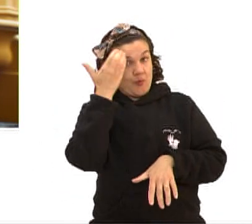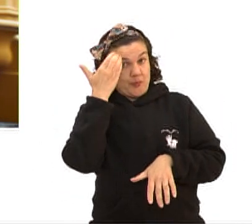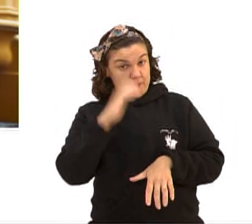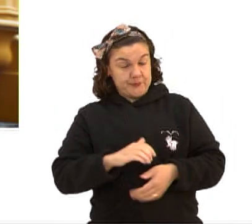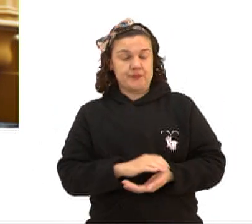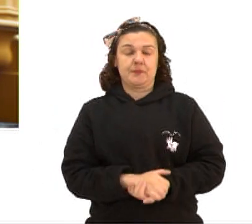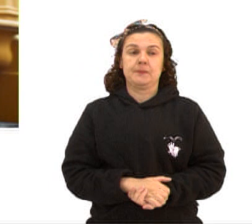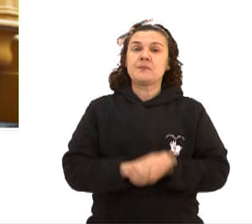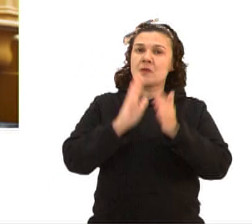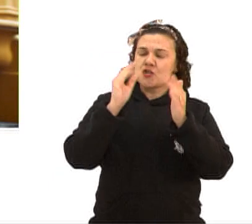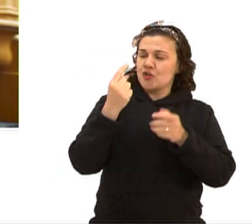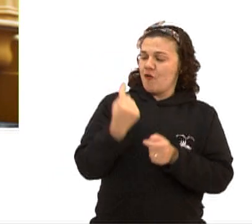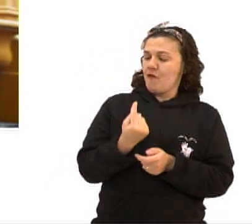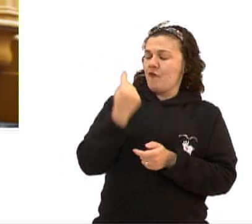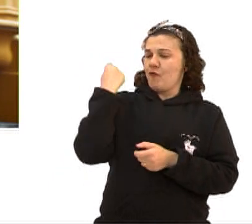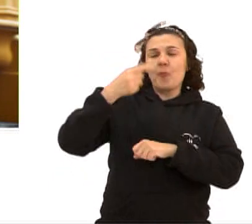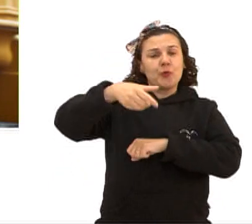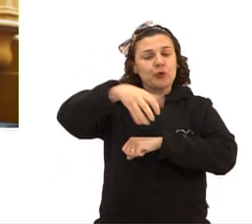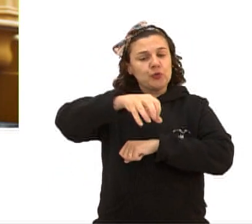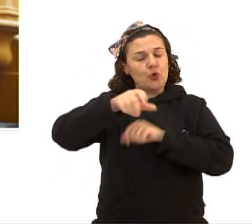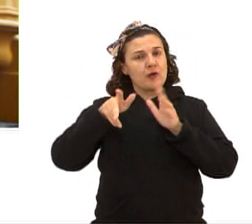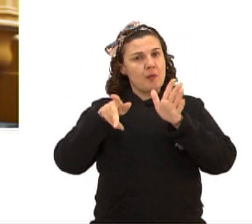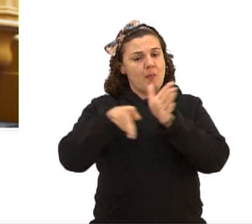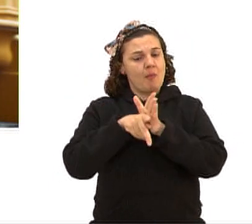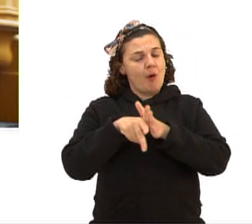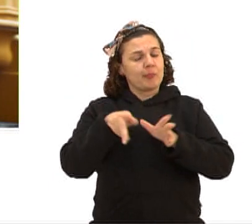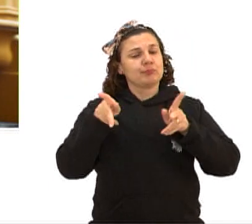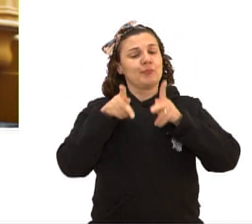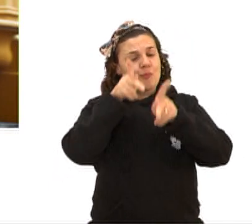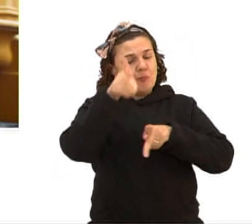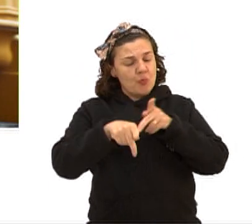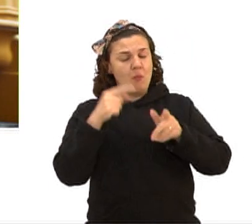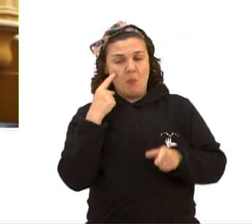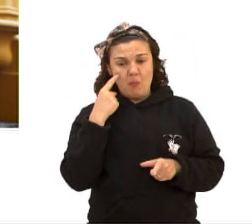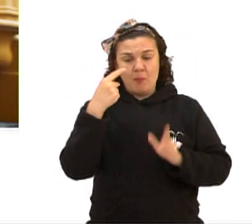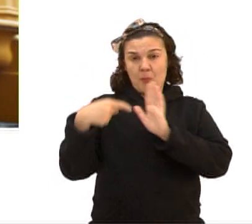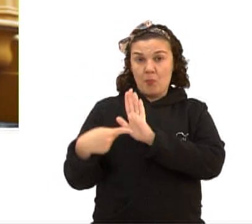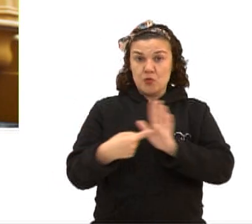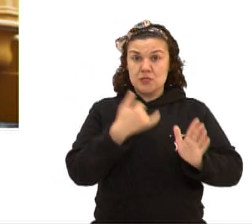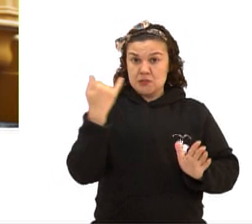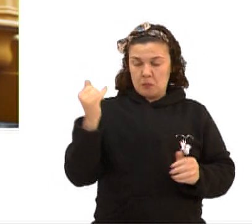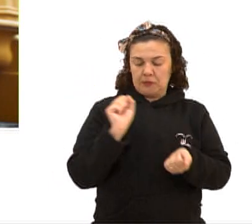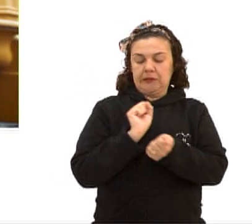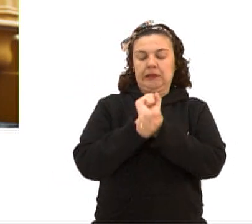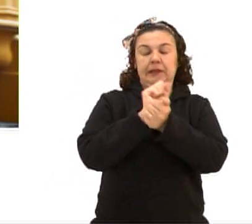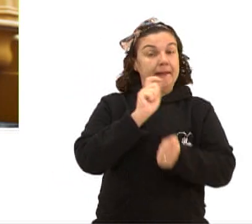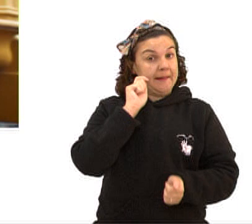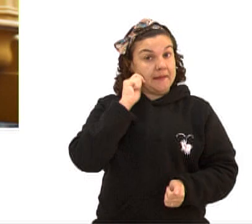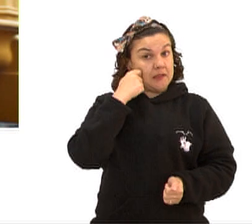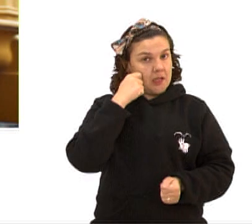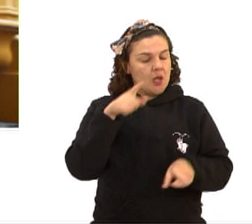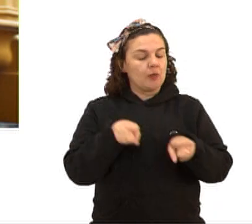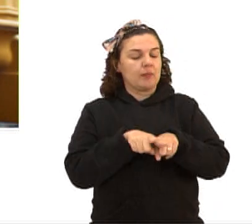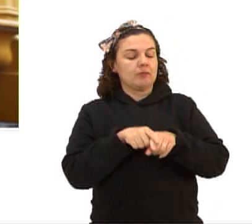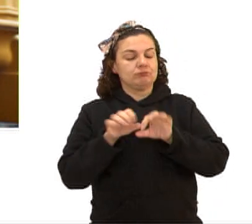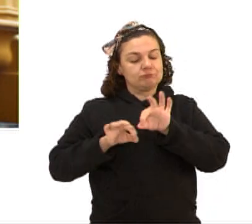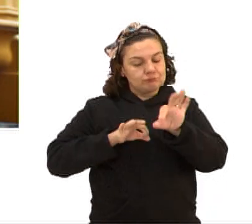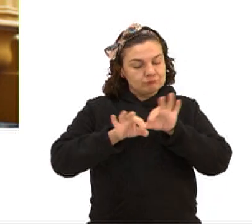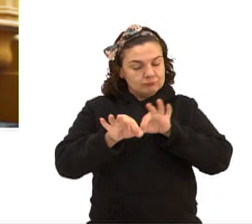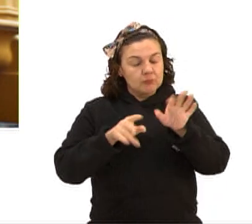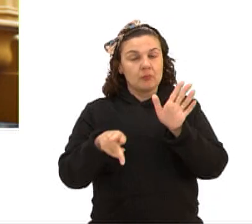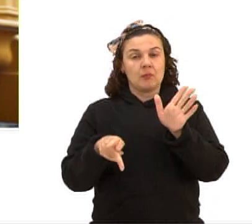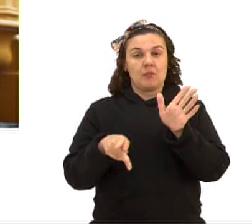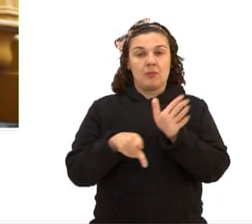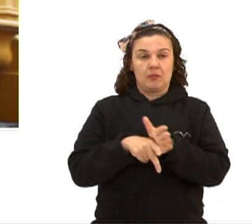Curitiba. Estivemos lá nas torneiras públicas, ressaltando a importância da participação do negro nesse sistema de abastecimento, através